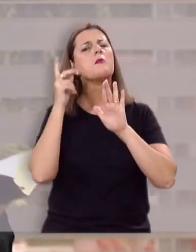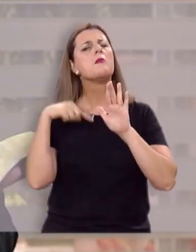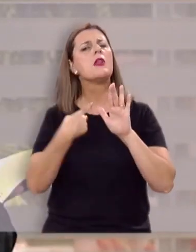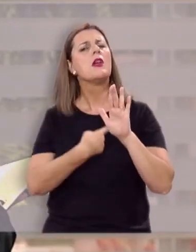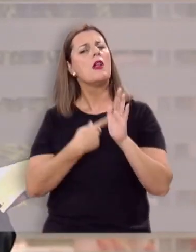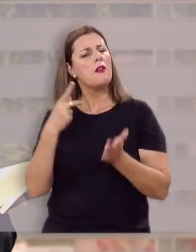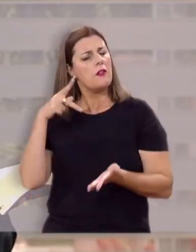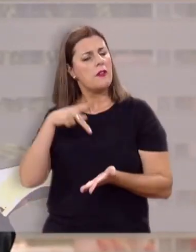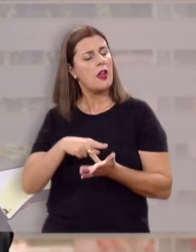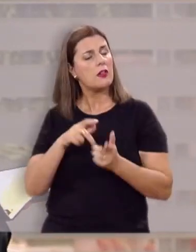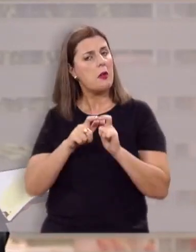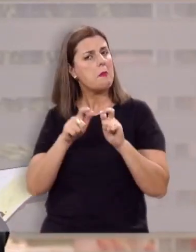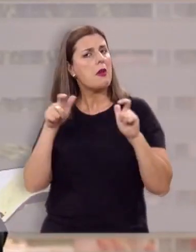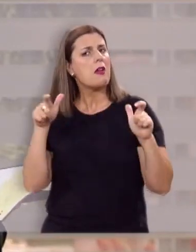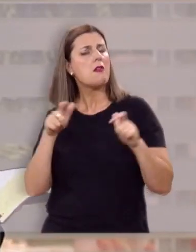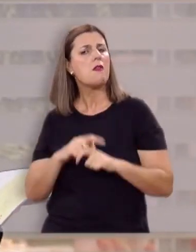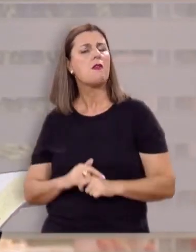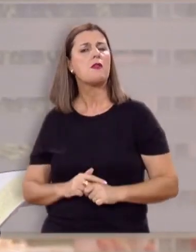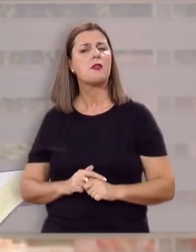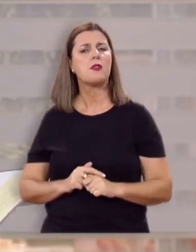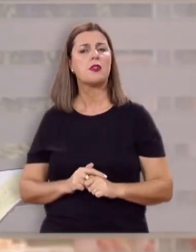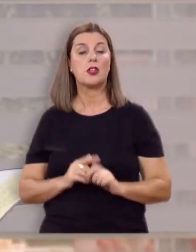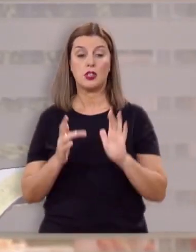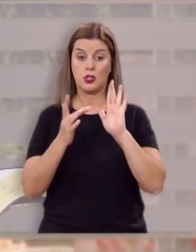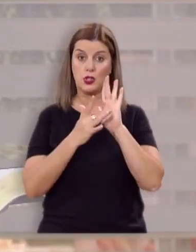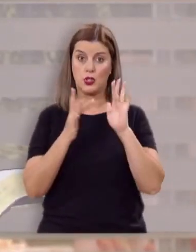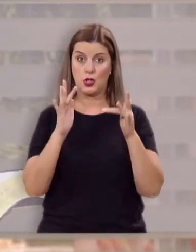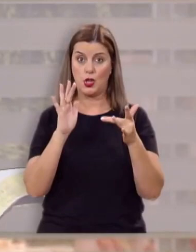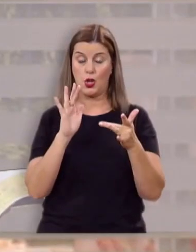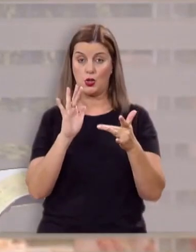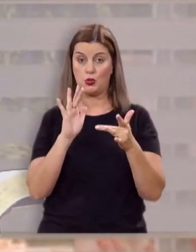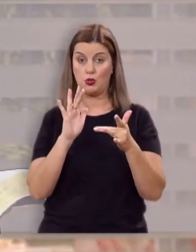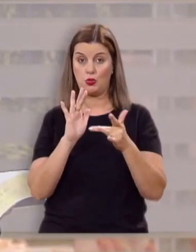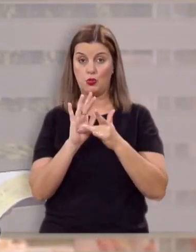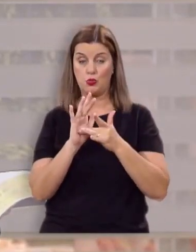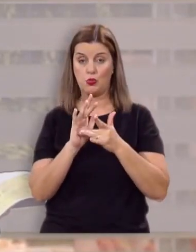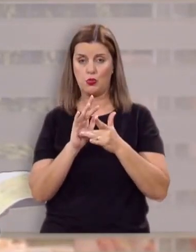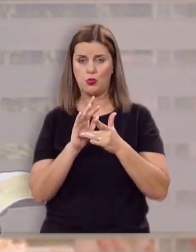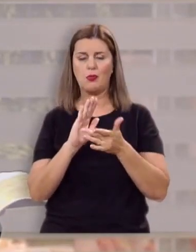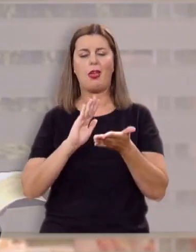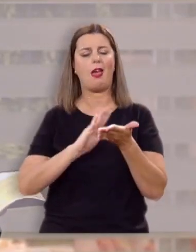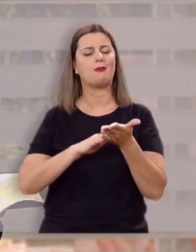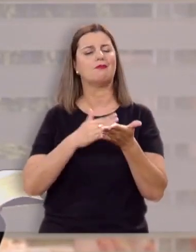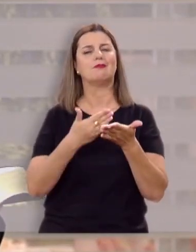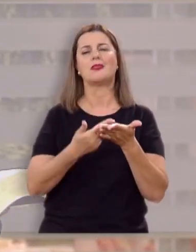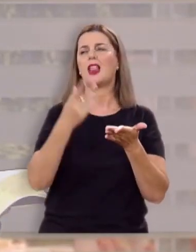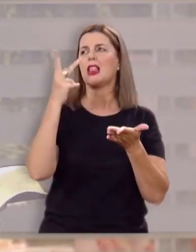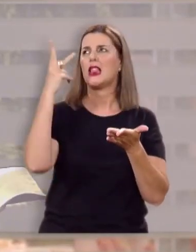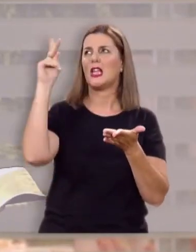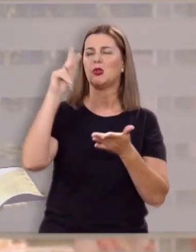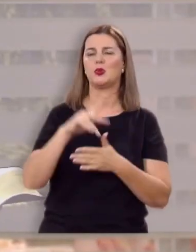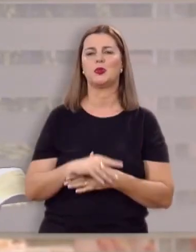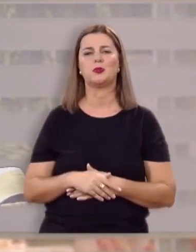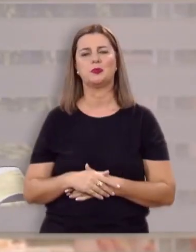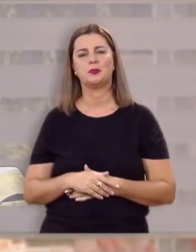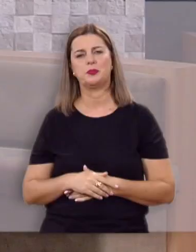retratando para nós esta verdade magna de que Jesus é o intérprete de